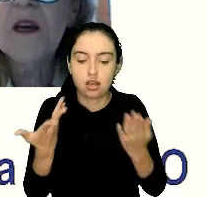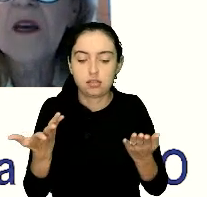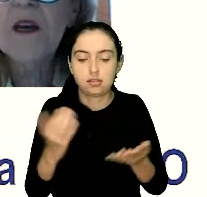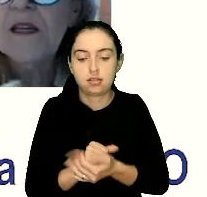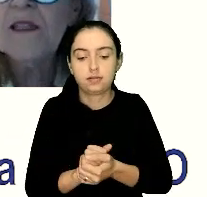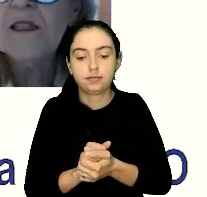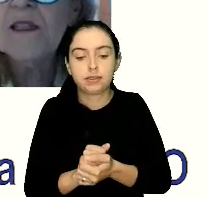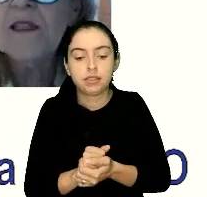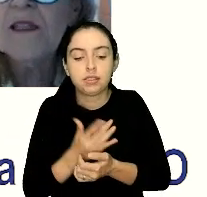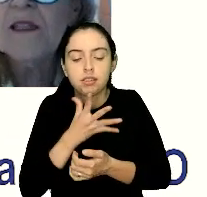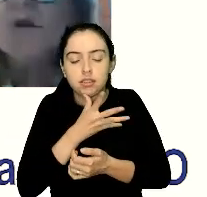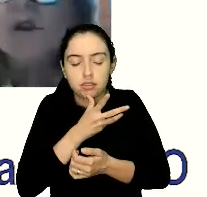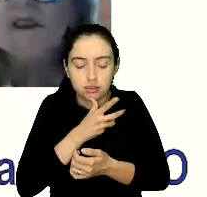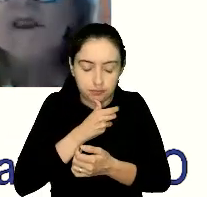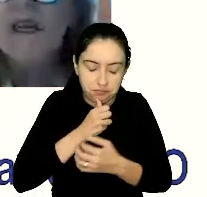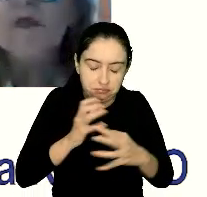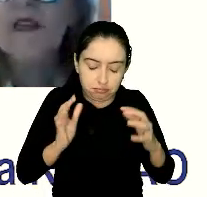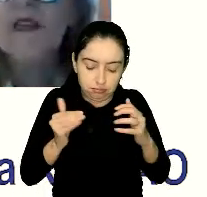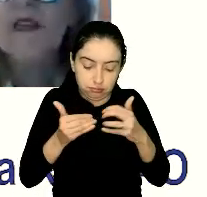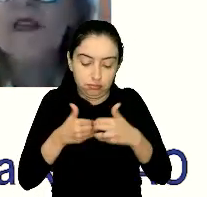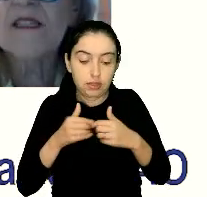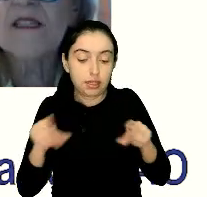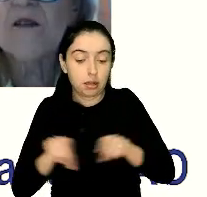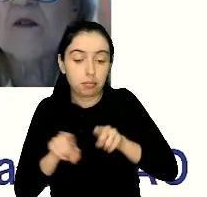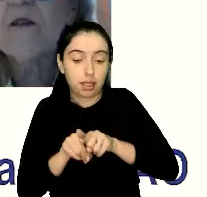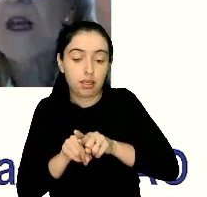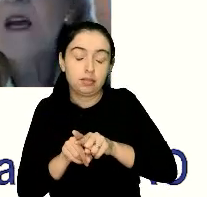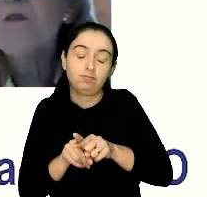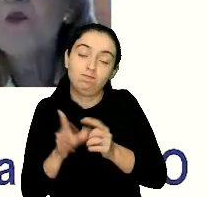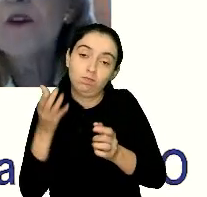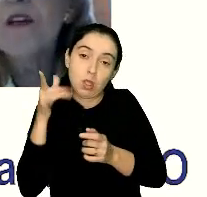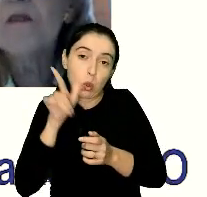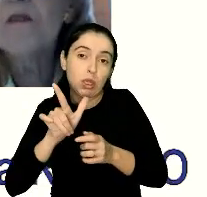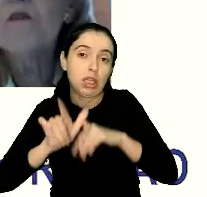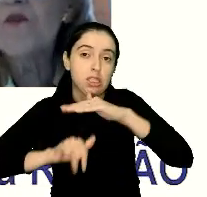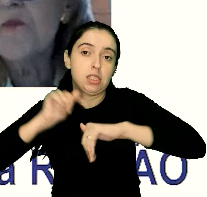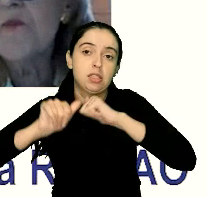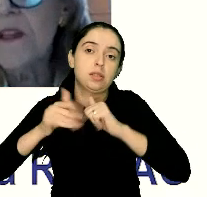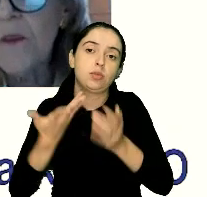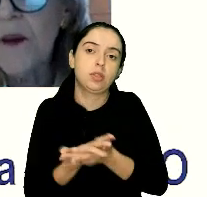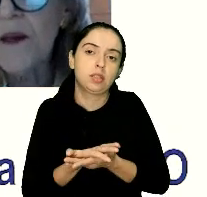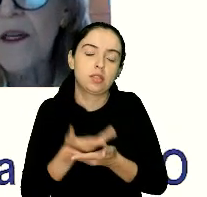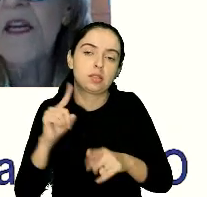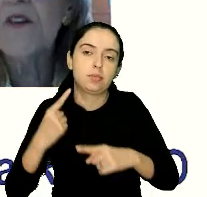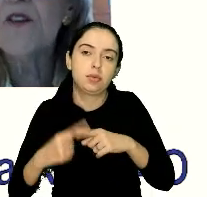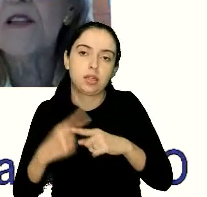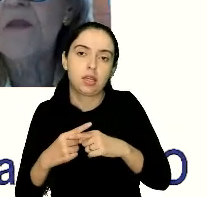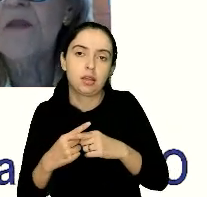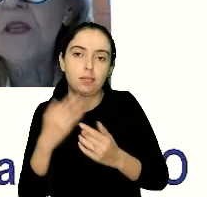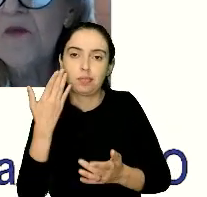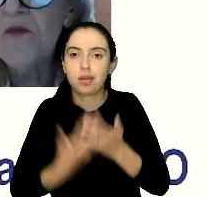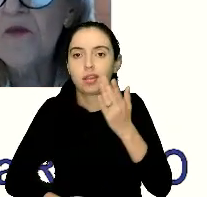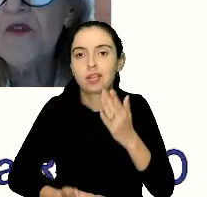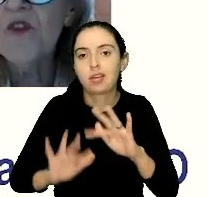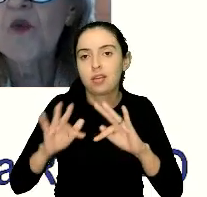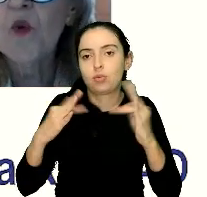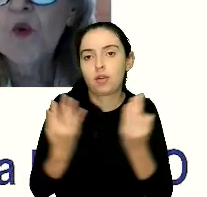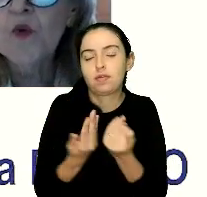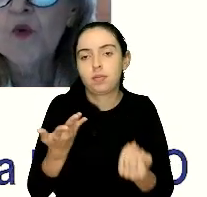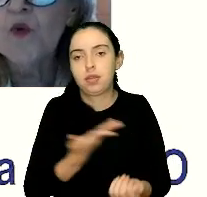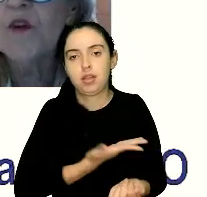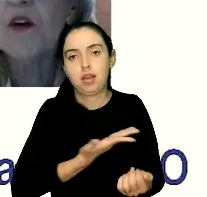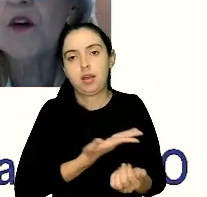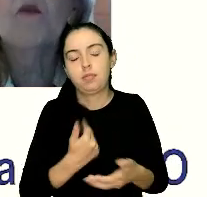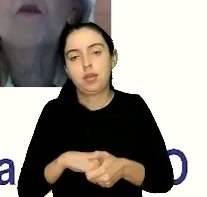depressivos também, eles estão acontecendo nessa transição, porque muitos perderam parentes, amigos, e